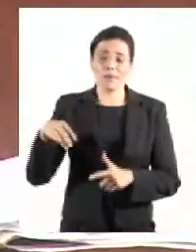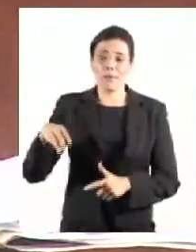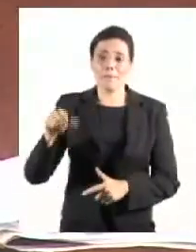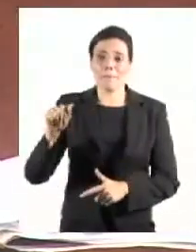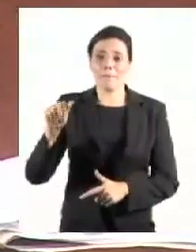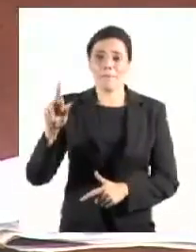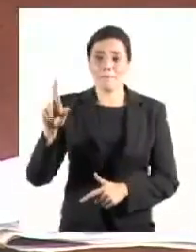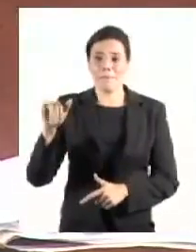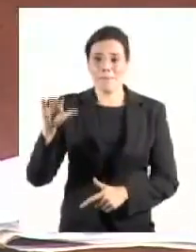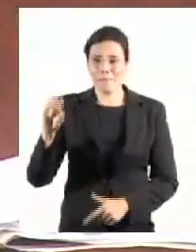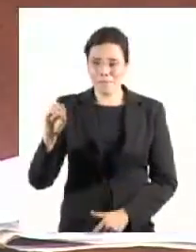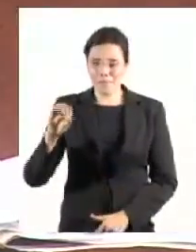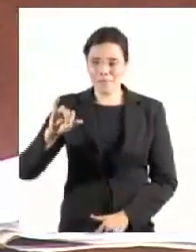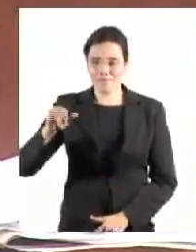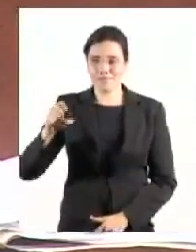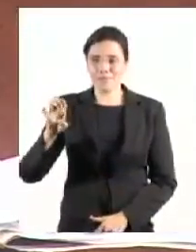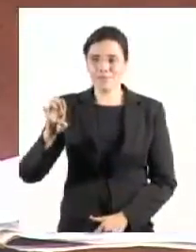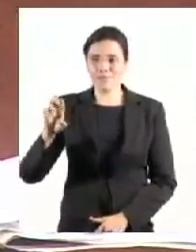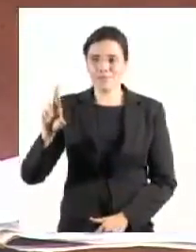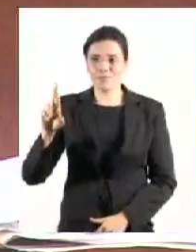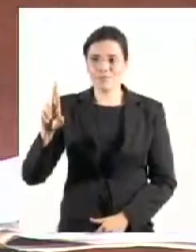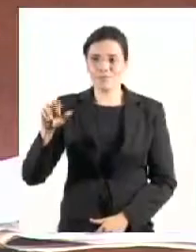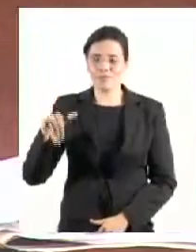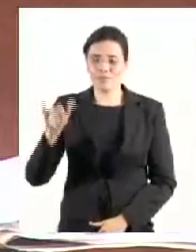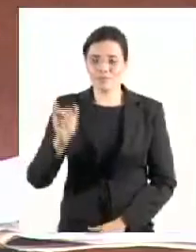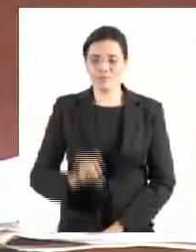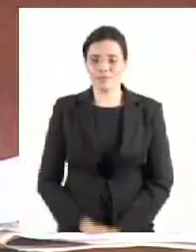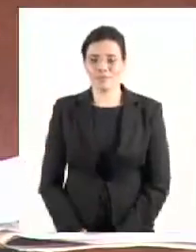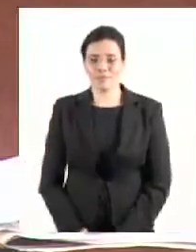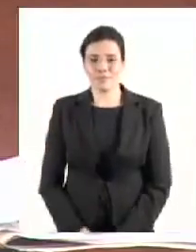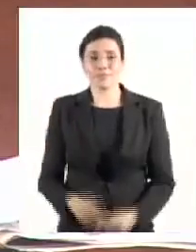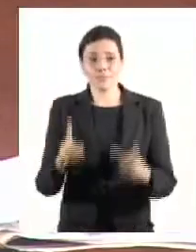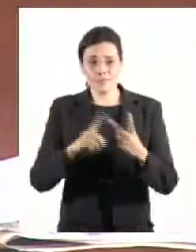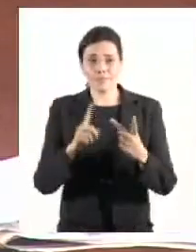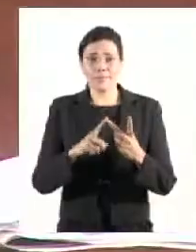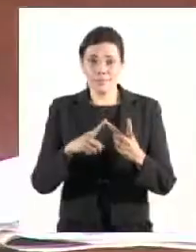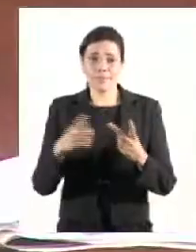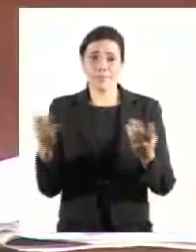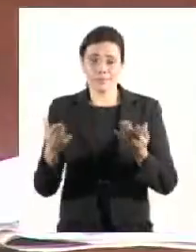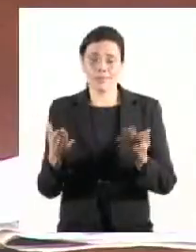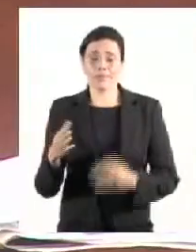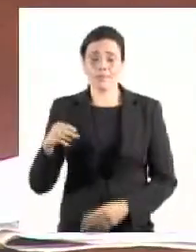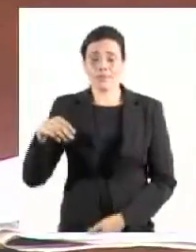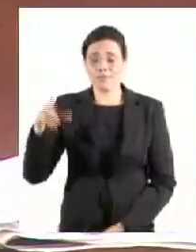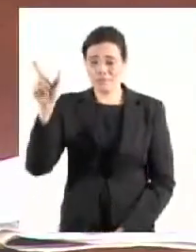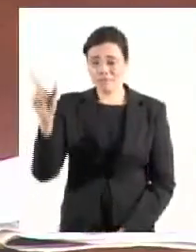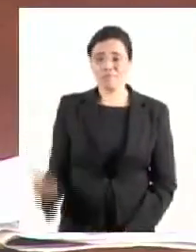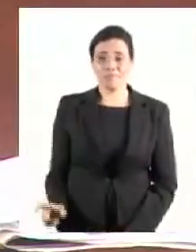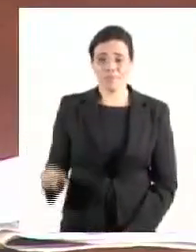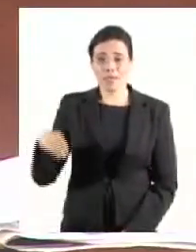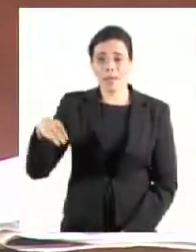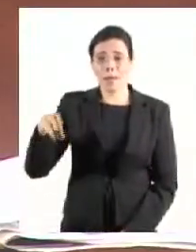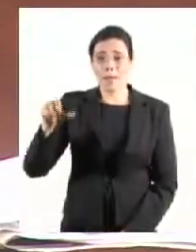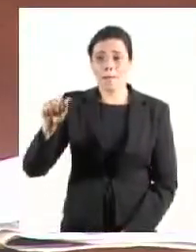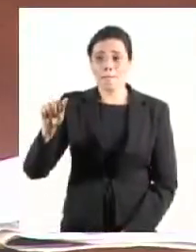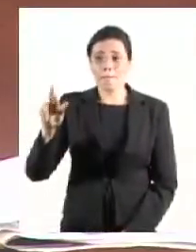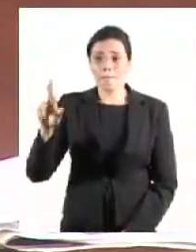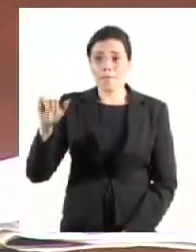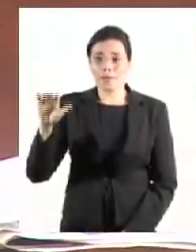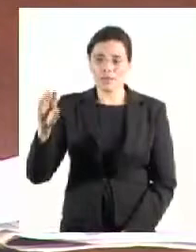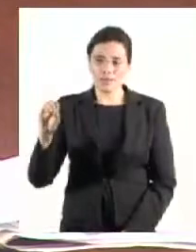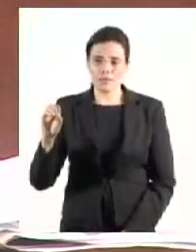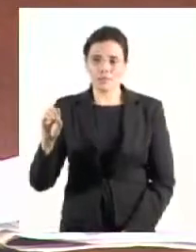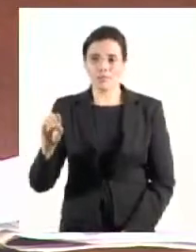Então, agora vou falar do Márcio Gerri. Márcio Gerri, para se defender dessa denúncia grave que eu fiz,